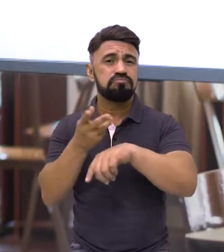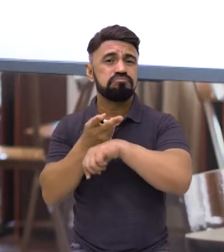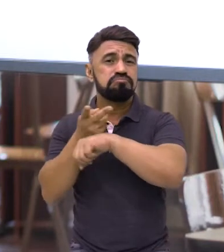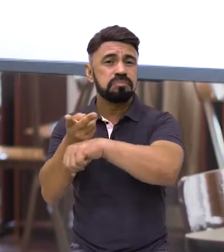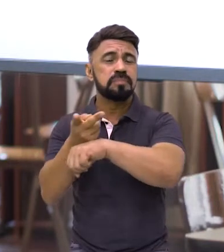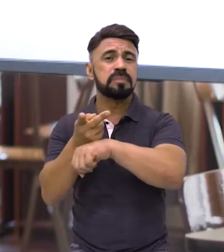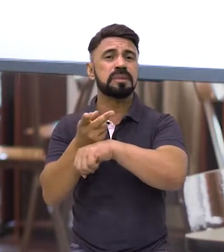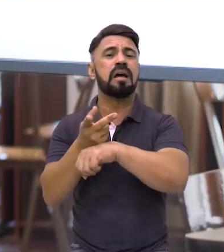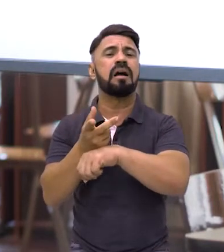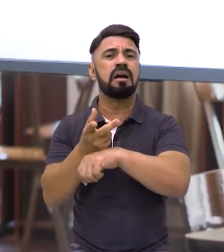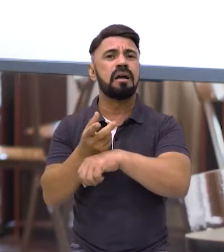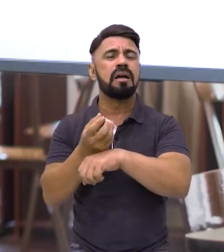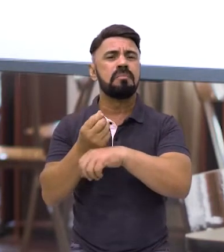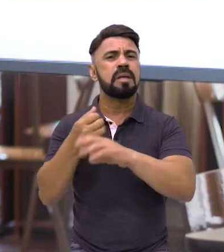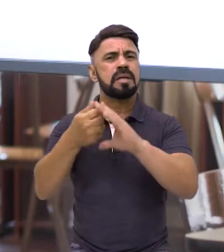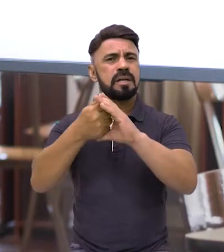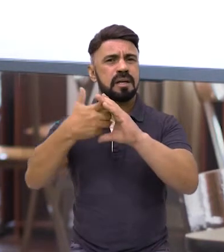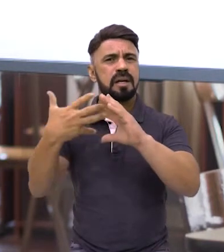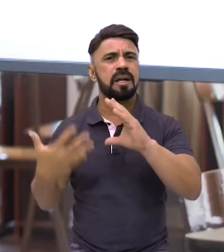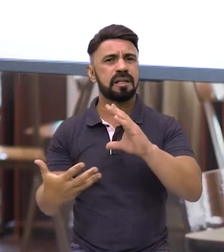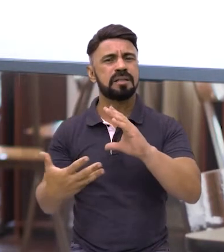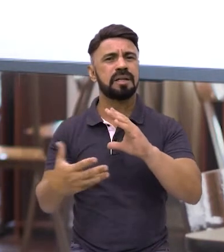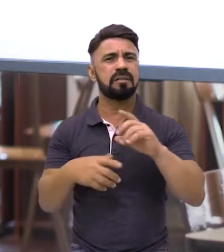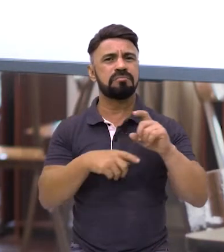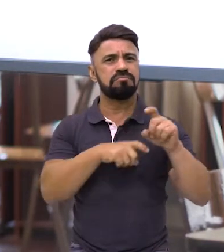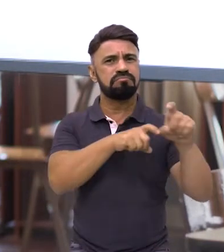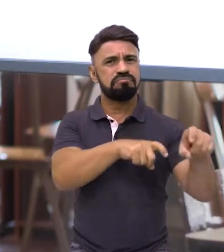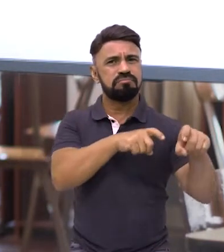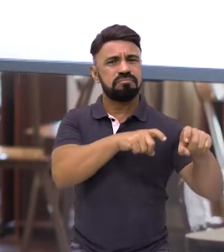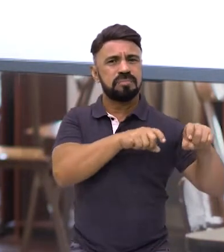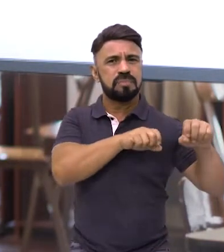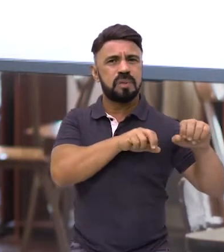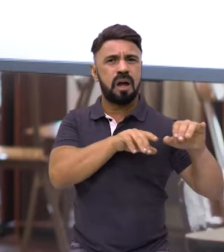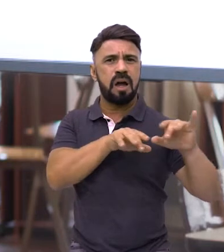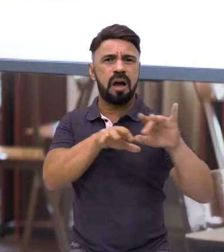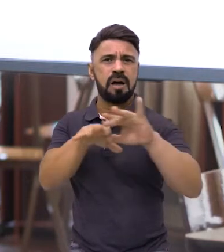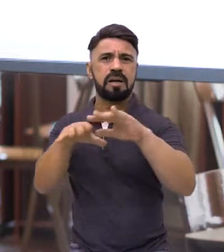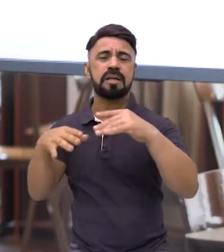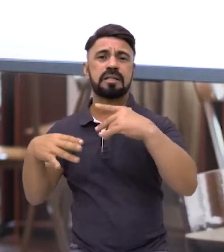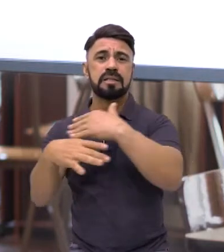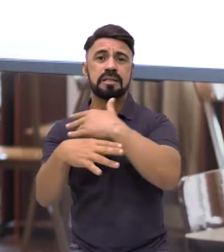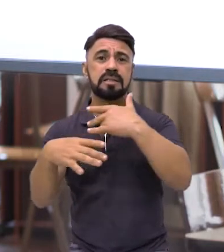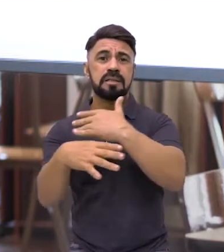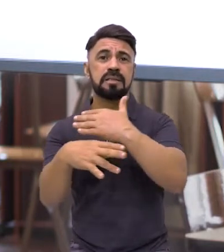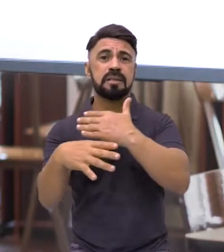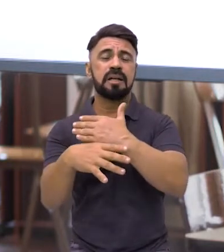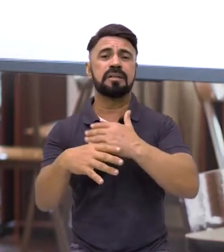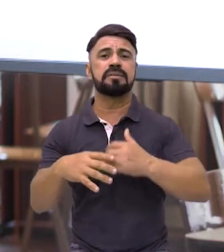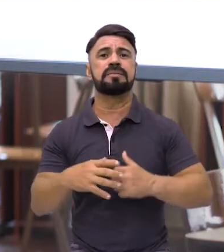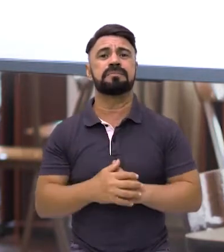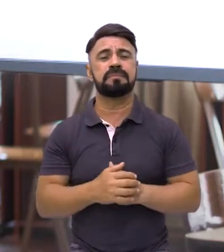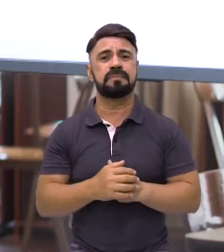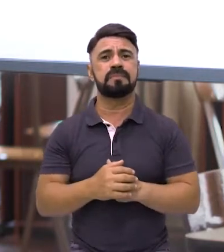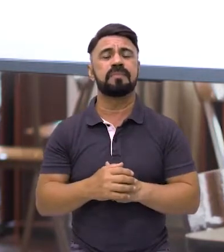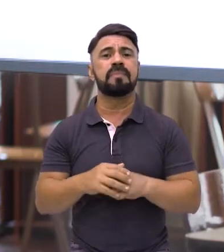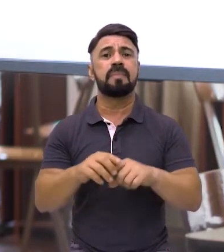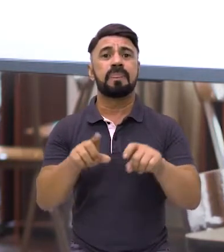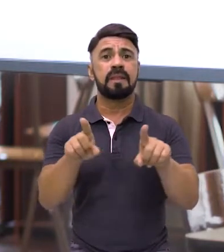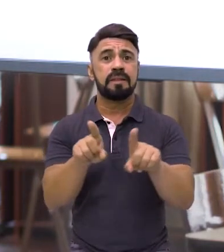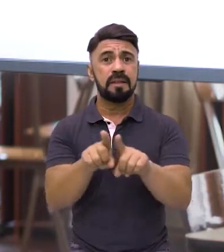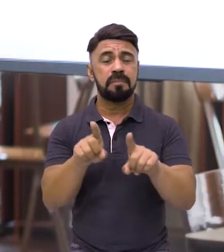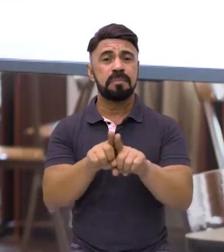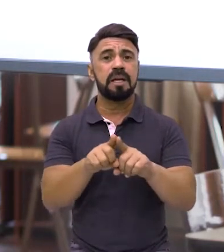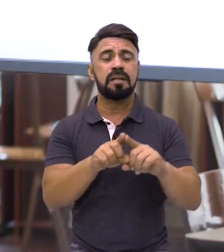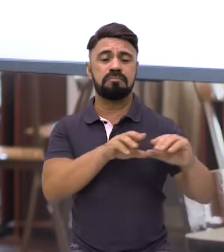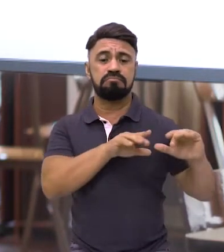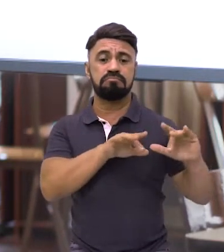e isso vai ser bem caracterizado através do êxodo rural, certo? E além desse